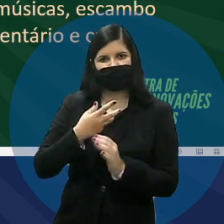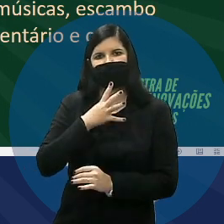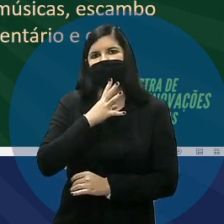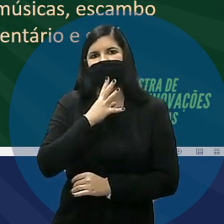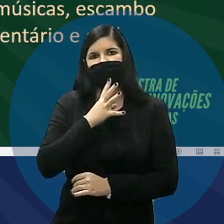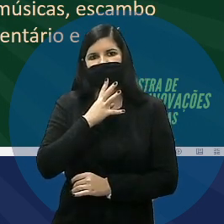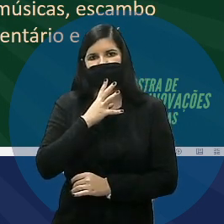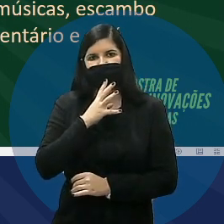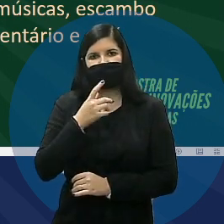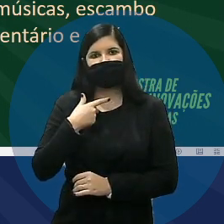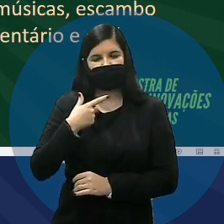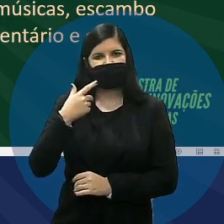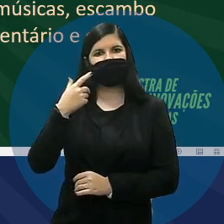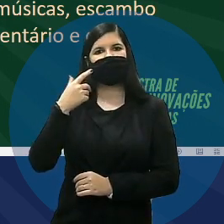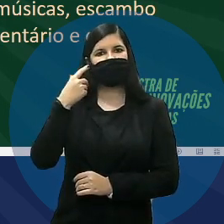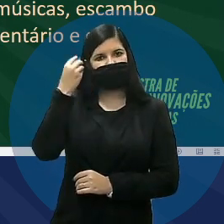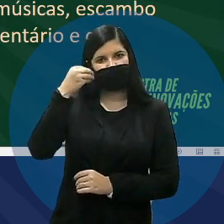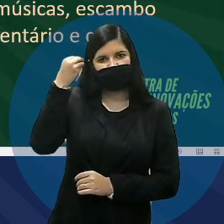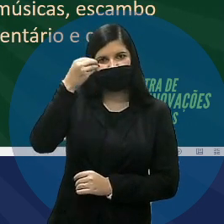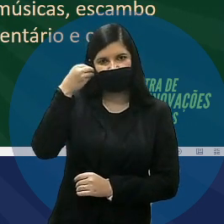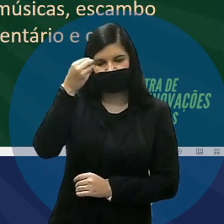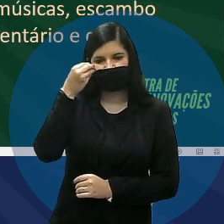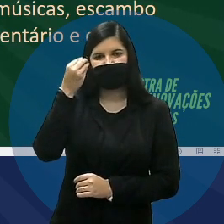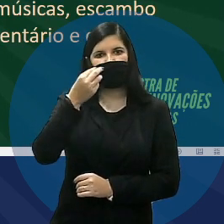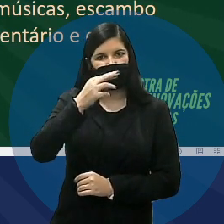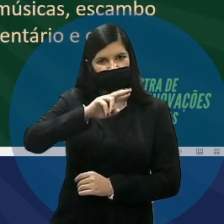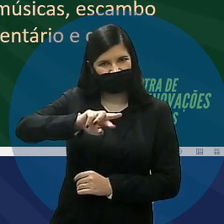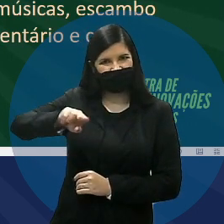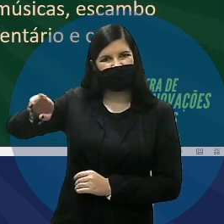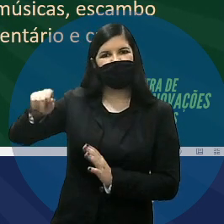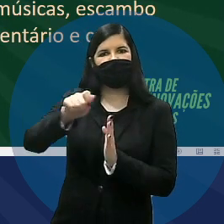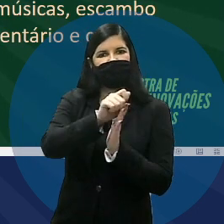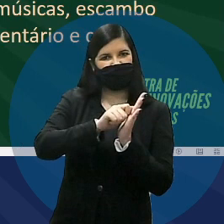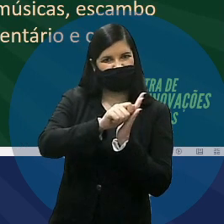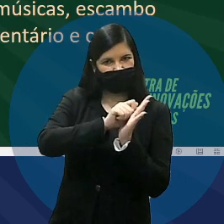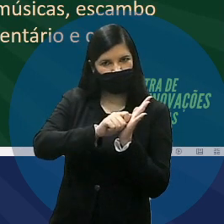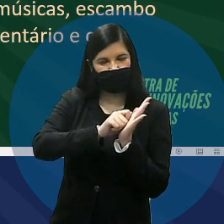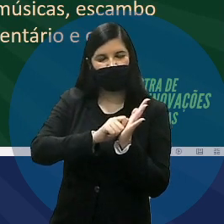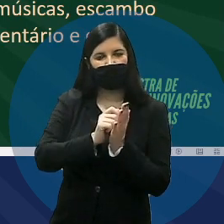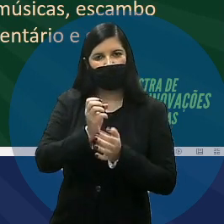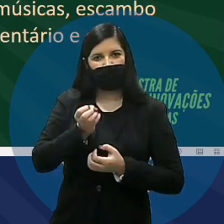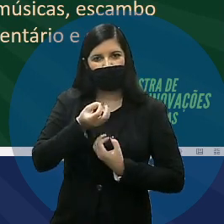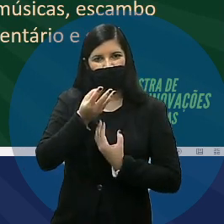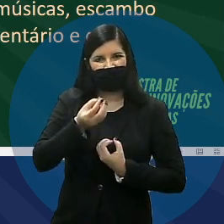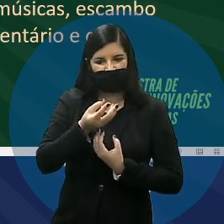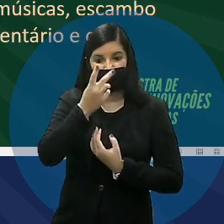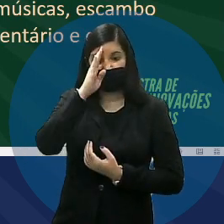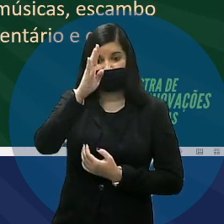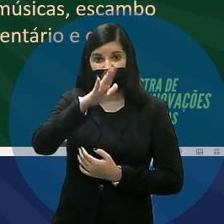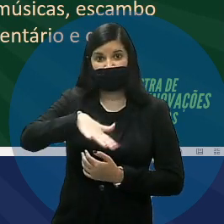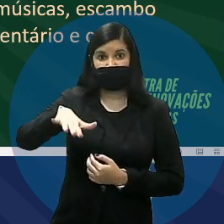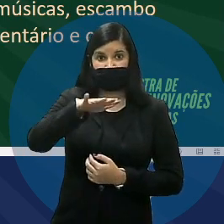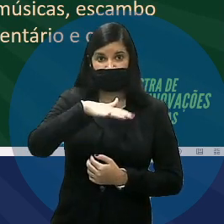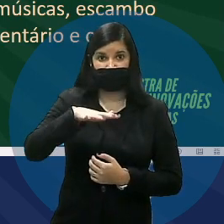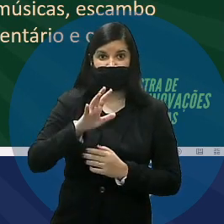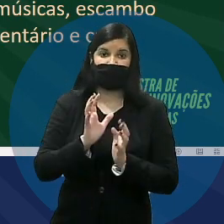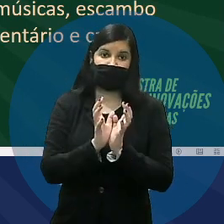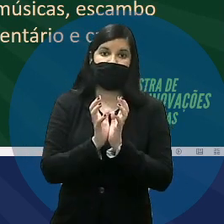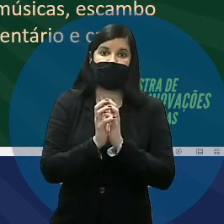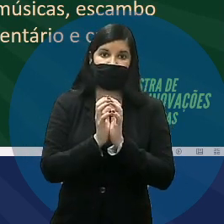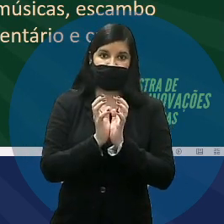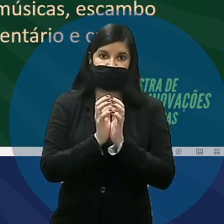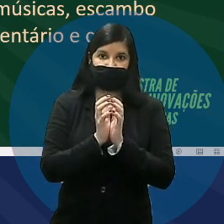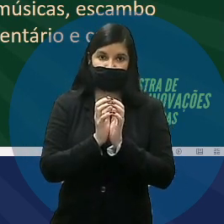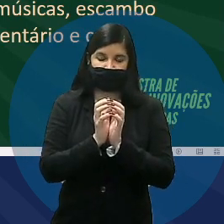tenho um conhecimento de fora da escola com muitos escritores, com poetas, principalmente na área do Recife, a poesia